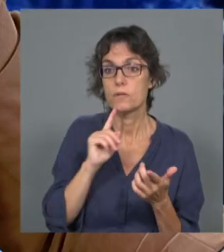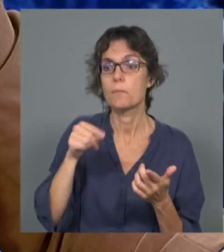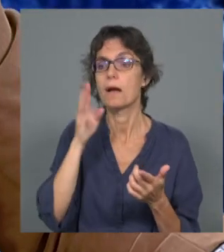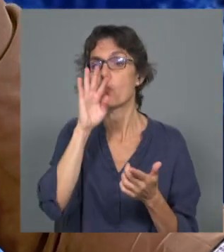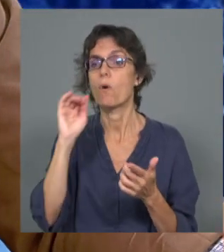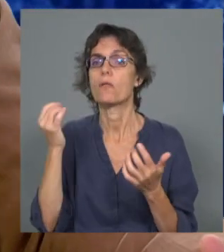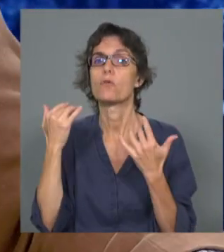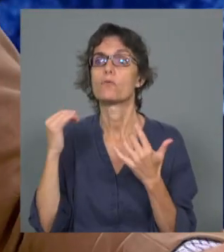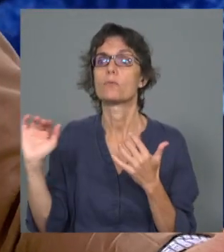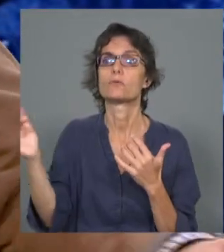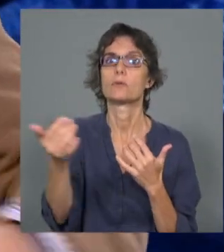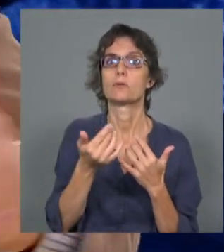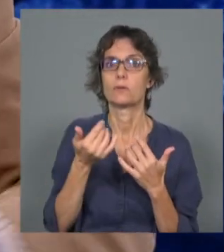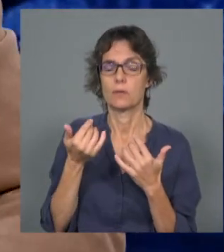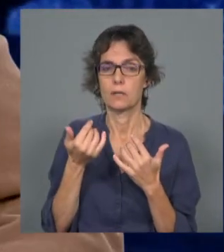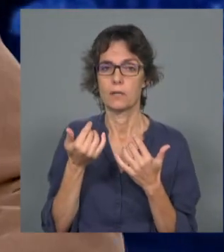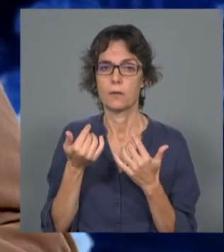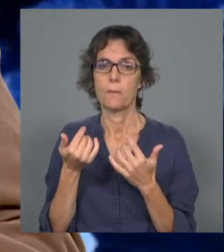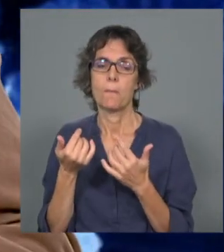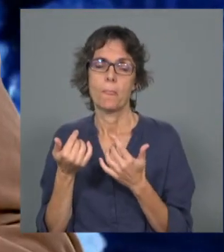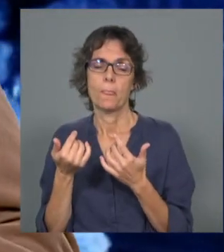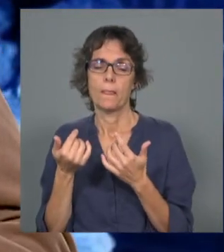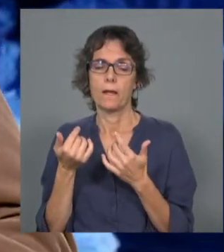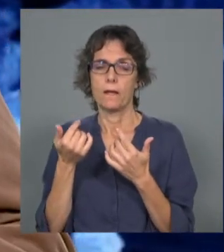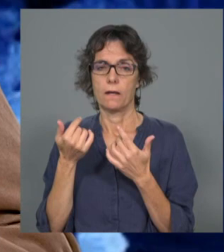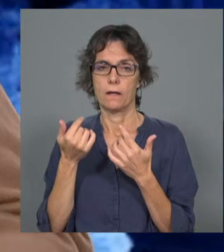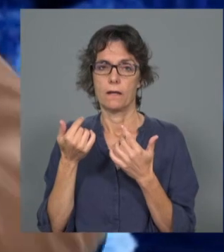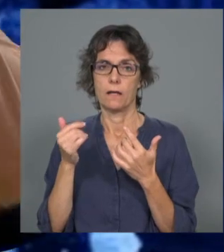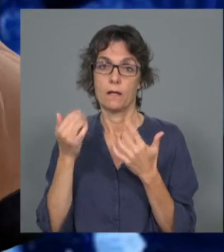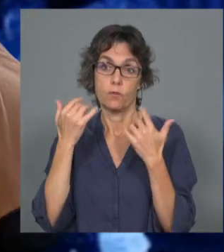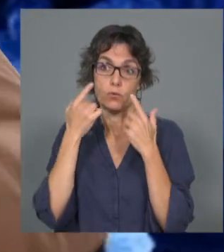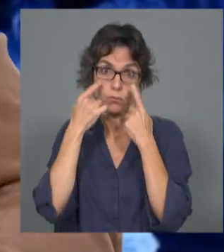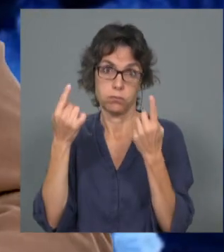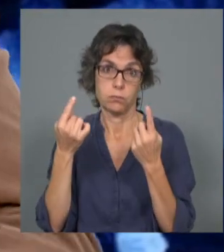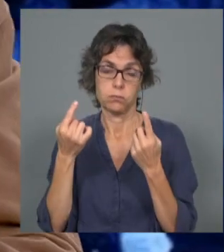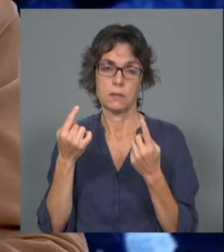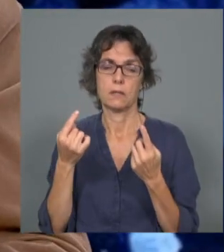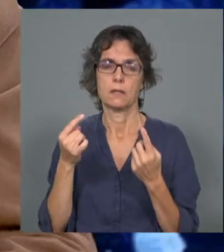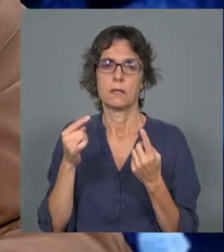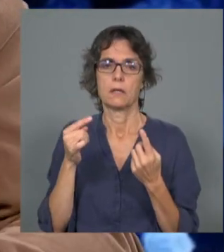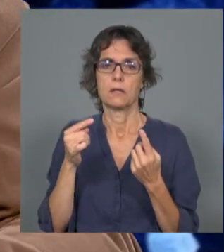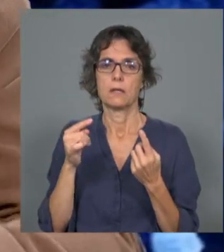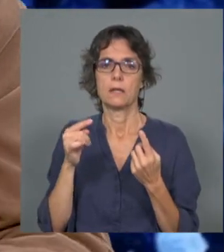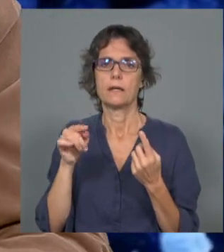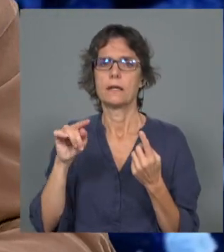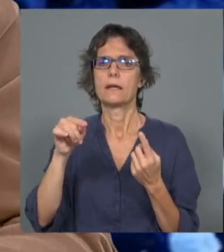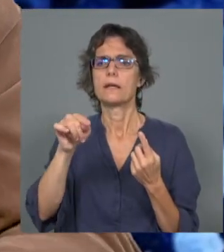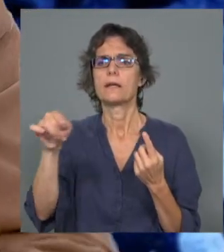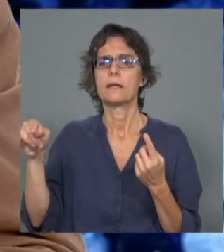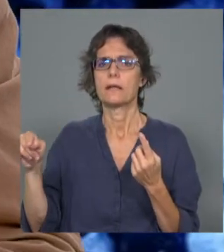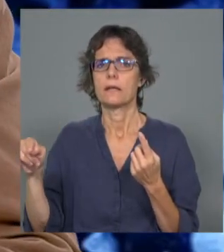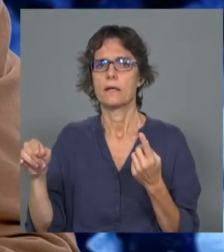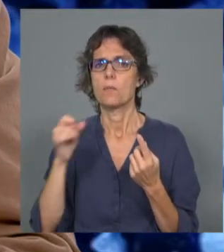são as fontes que não são públicas, claro, mas nas fontes abertas e com bons interlocutores, consegue-se perceber as tendências de